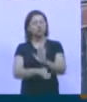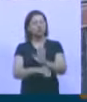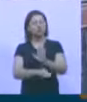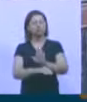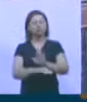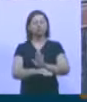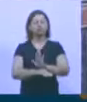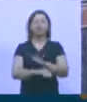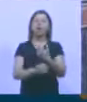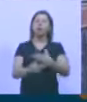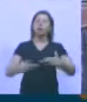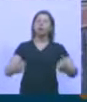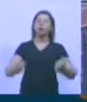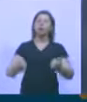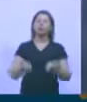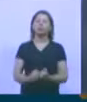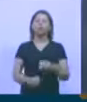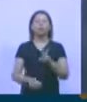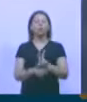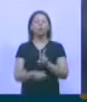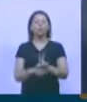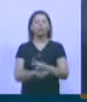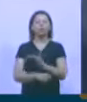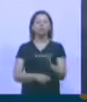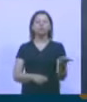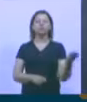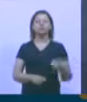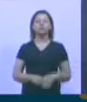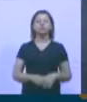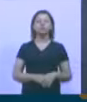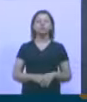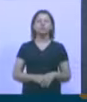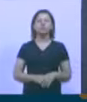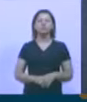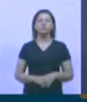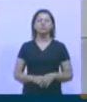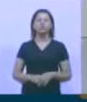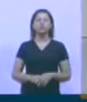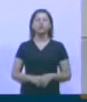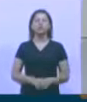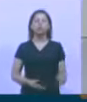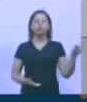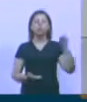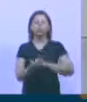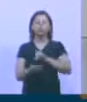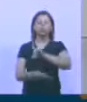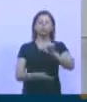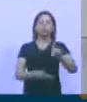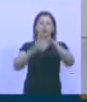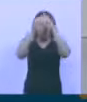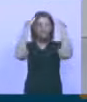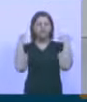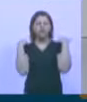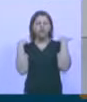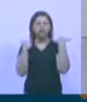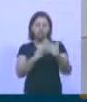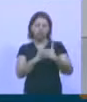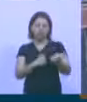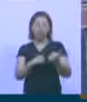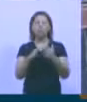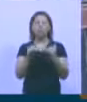com essa situação. On the last day, she herself came to me for counseling. E no último dia, a Madre me procurou para